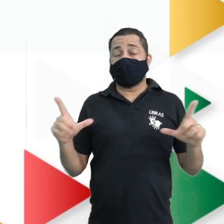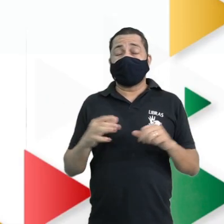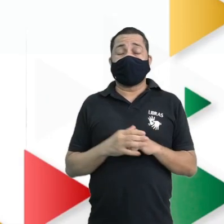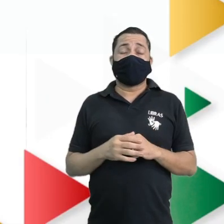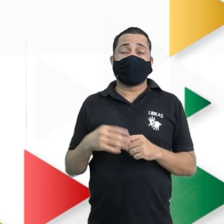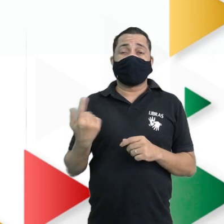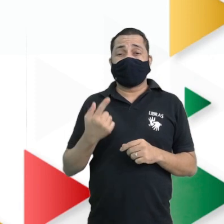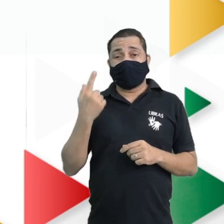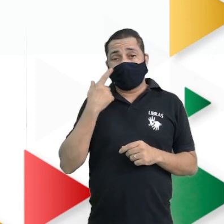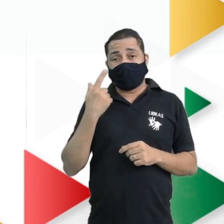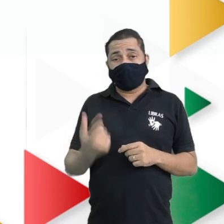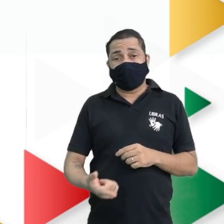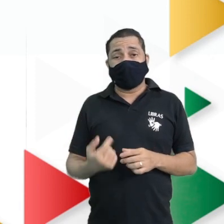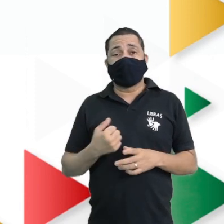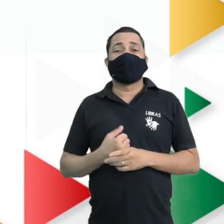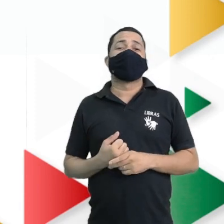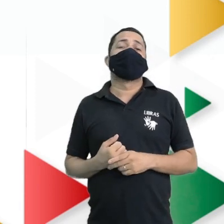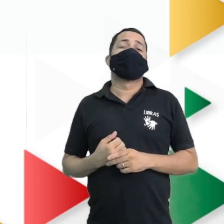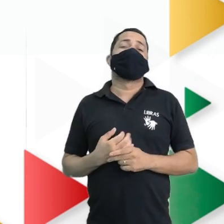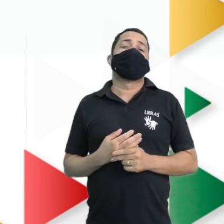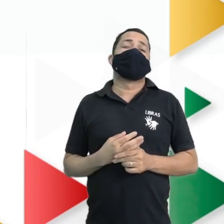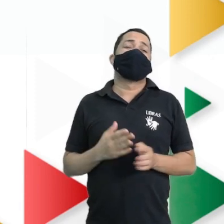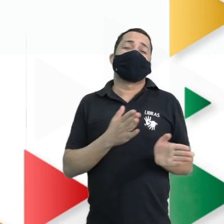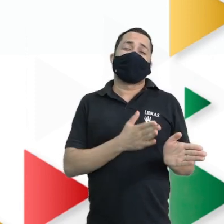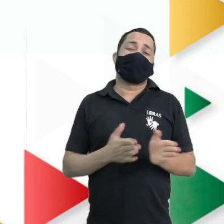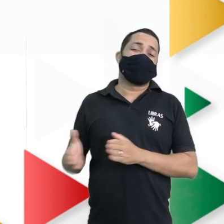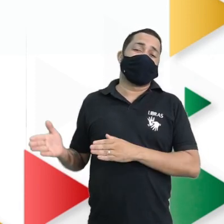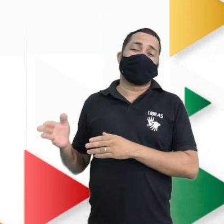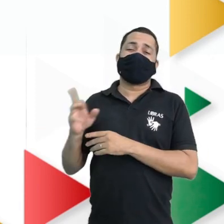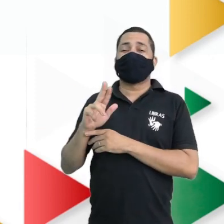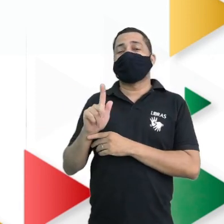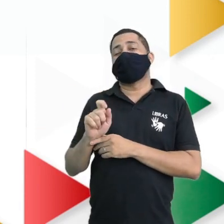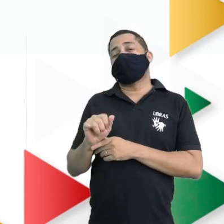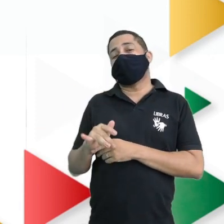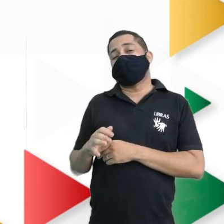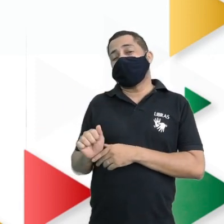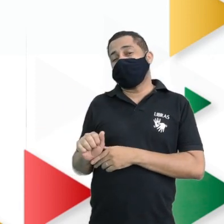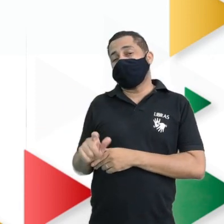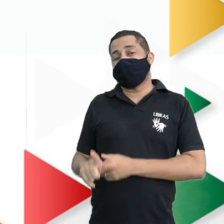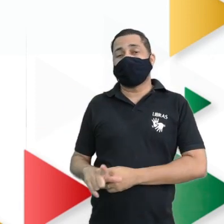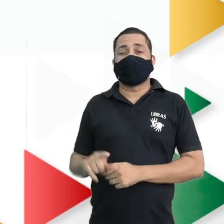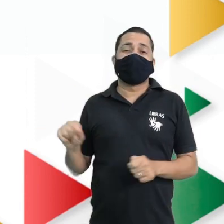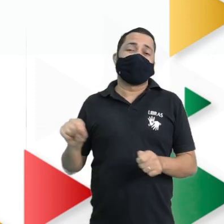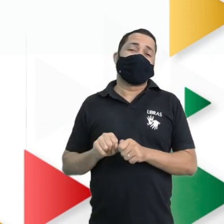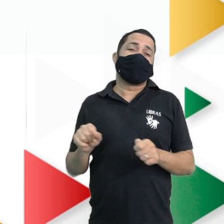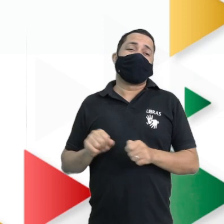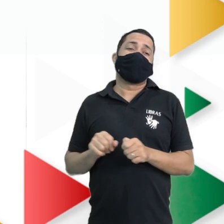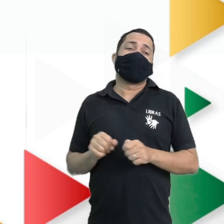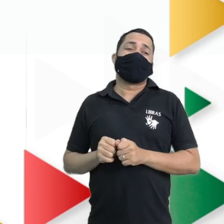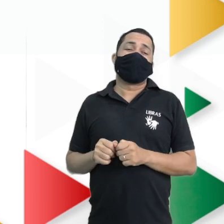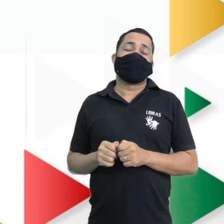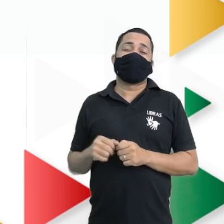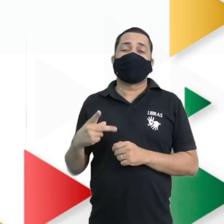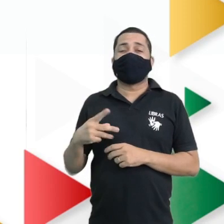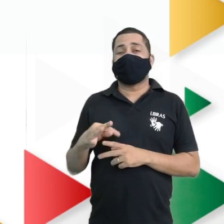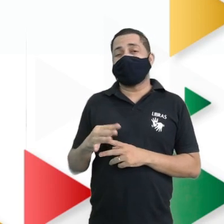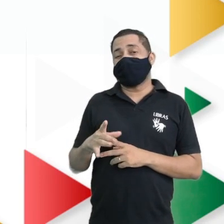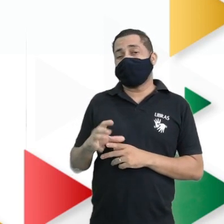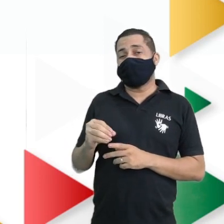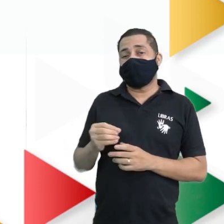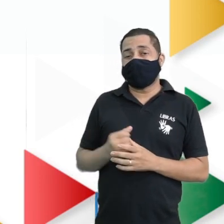para a gente ver, que vai ser assim. O período regencial, que vai ser a formação do Partido Liberal e